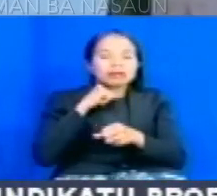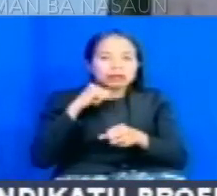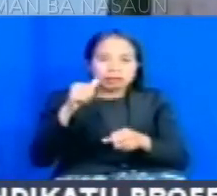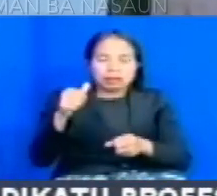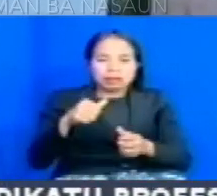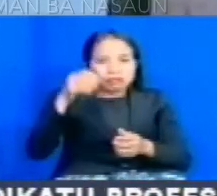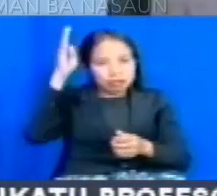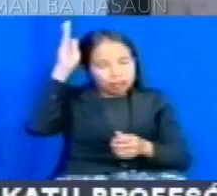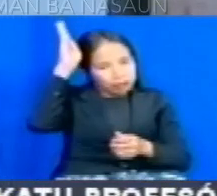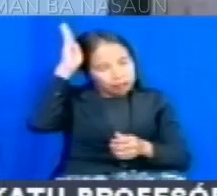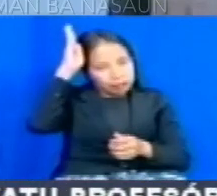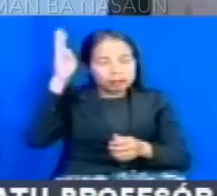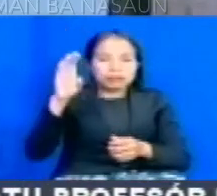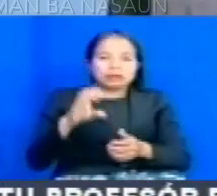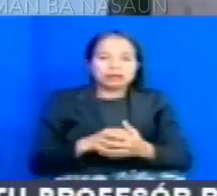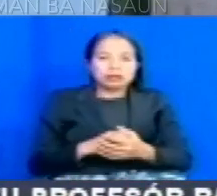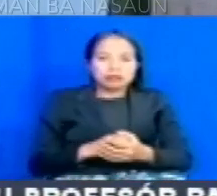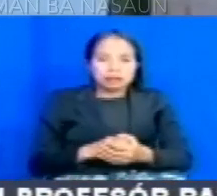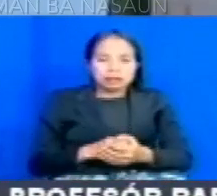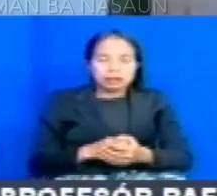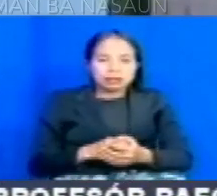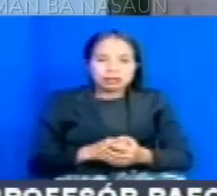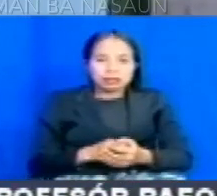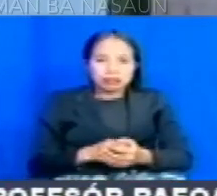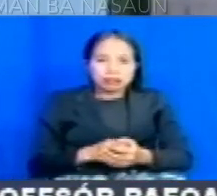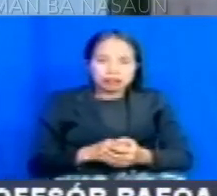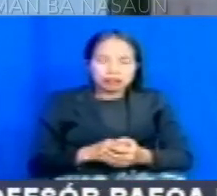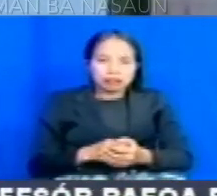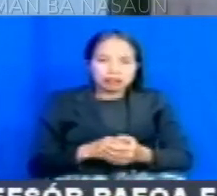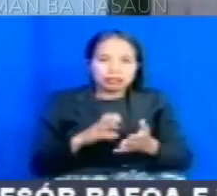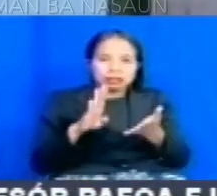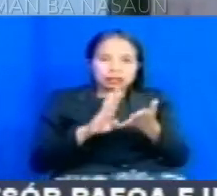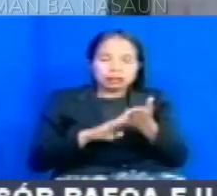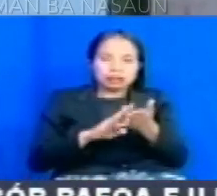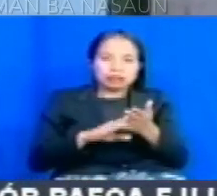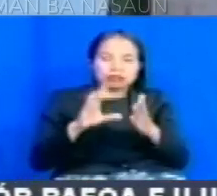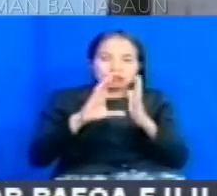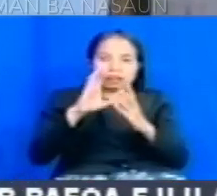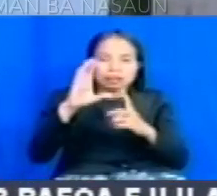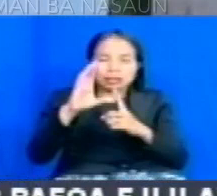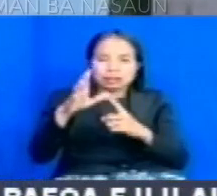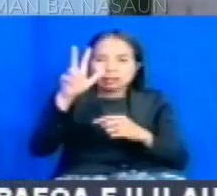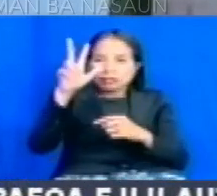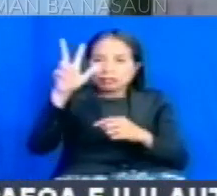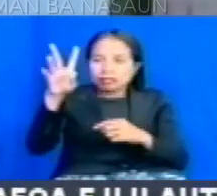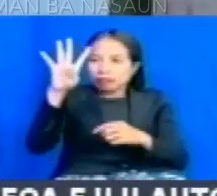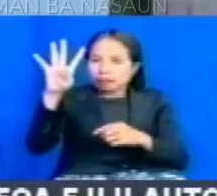EBF Watu Haku. Nia tama iha terceiro ano e quarto ano.